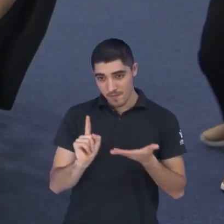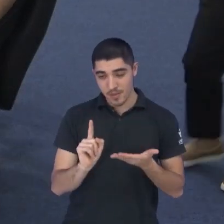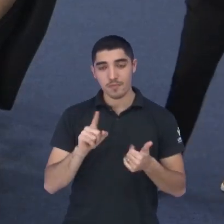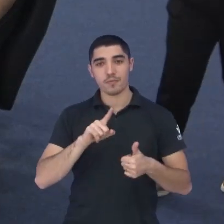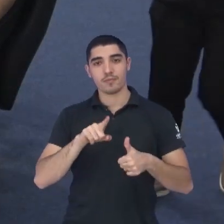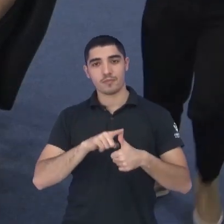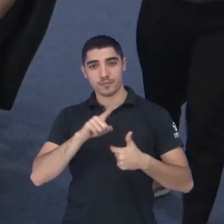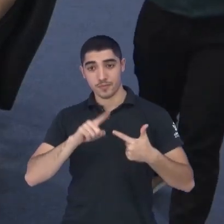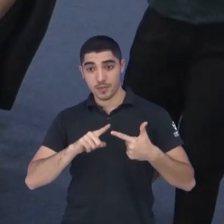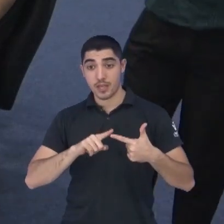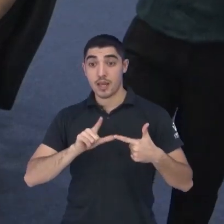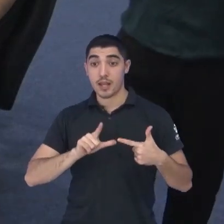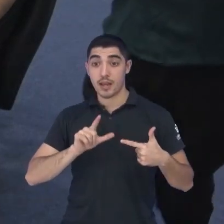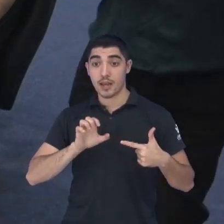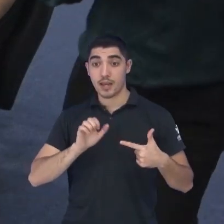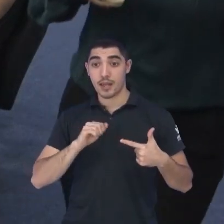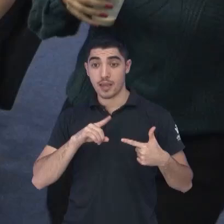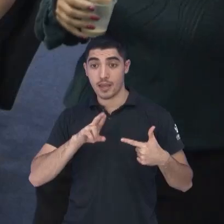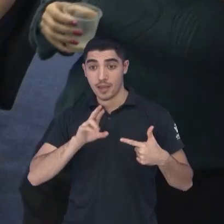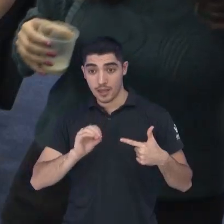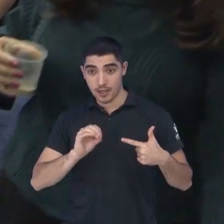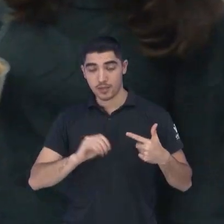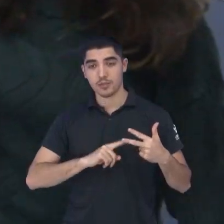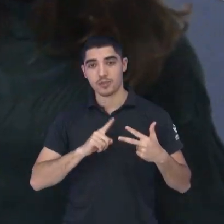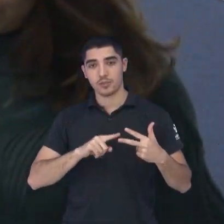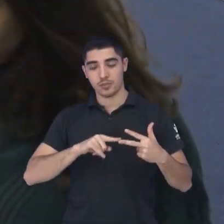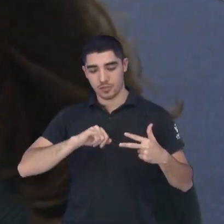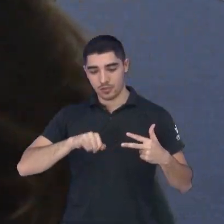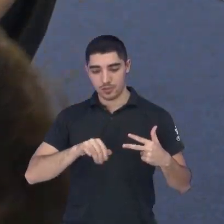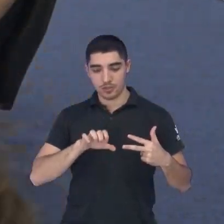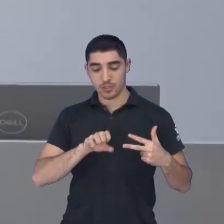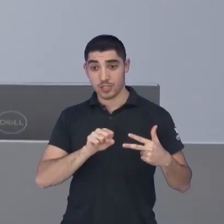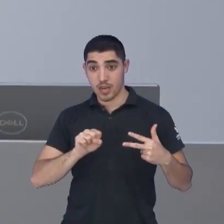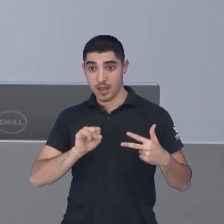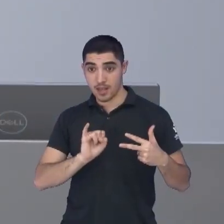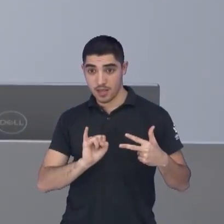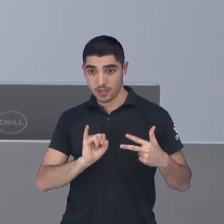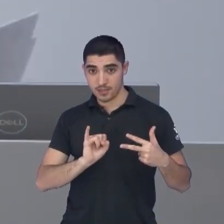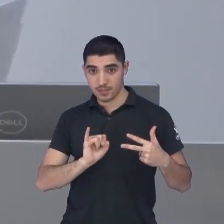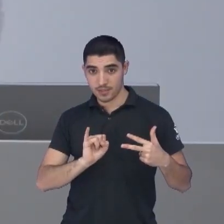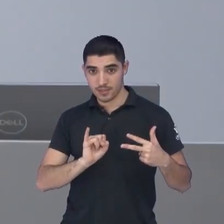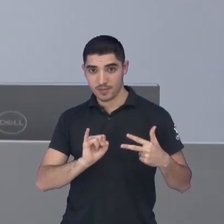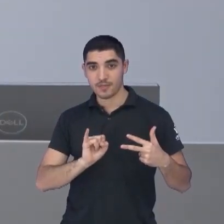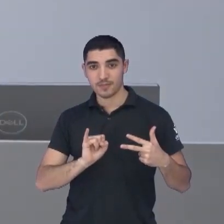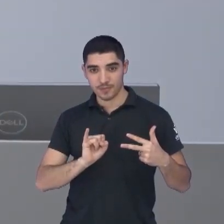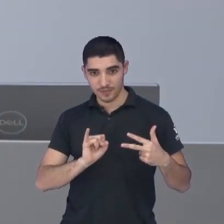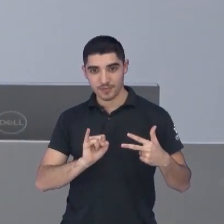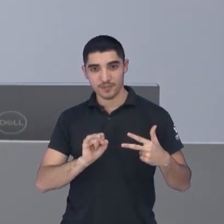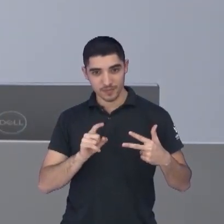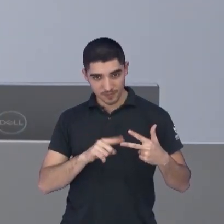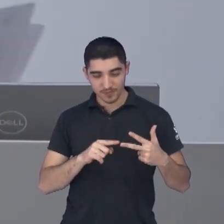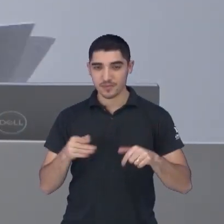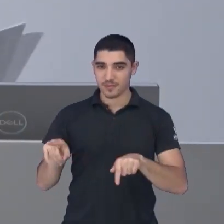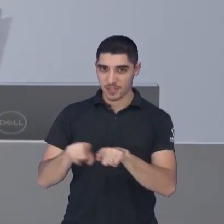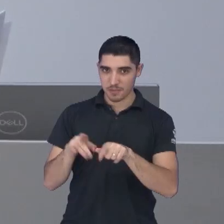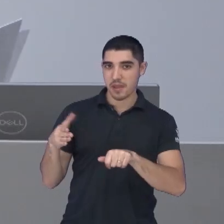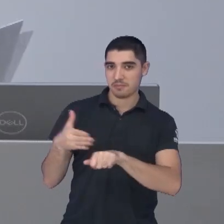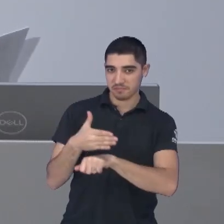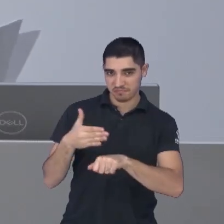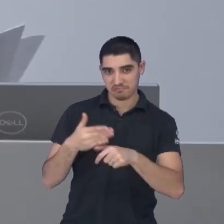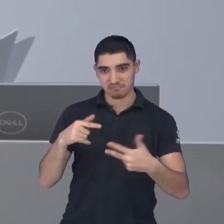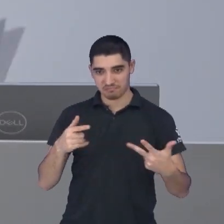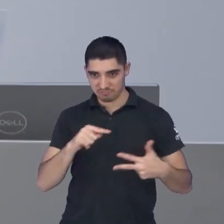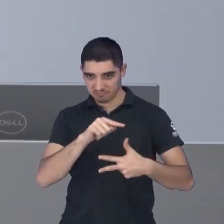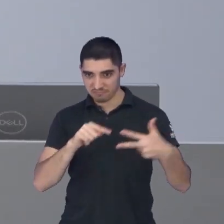aí da governança. Jesse, da 360 News, né, Jesse? Está aí.